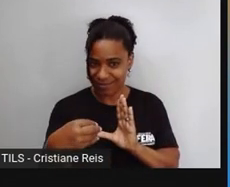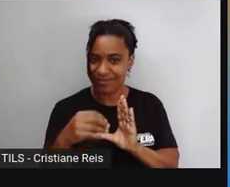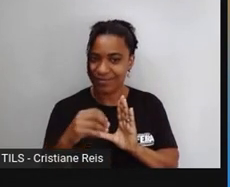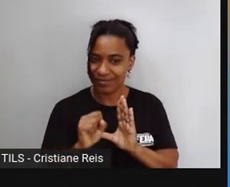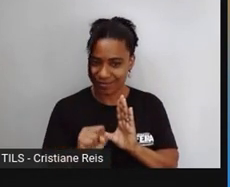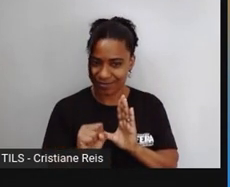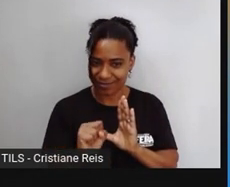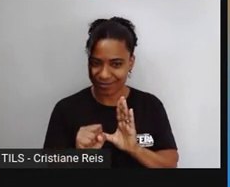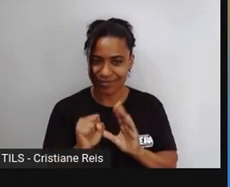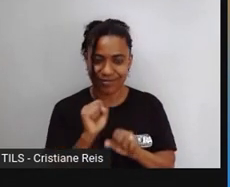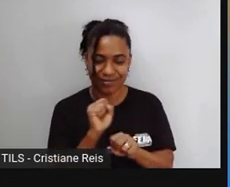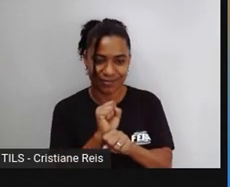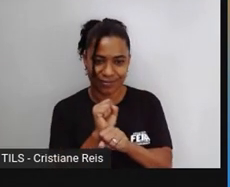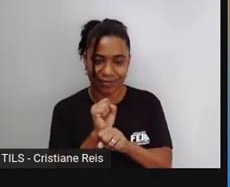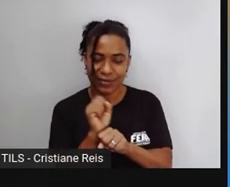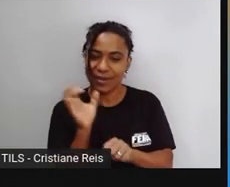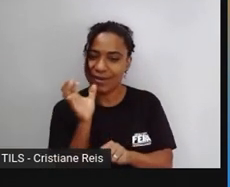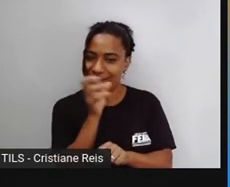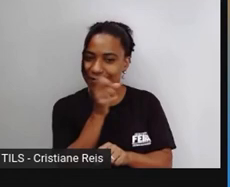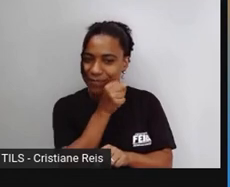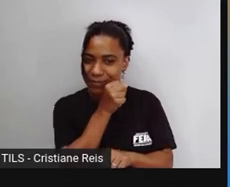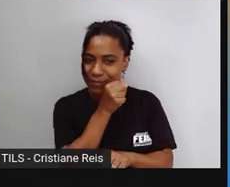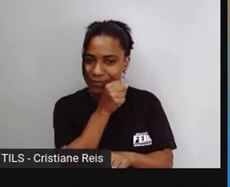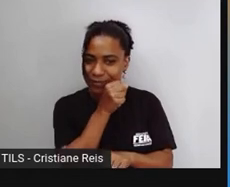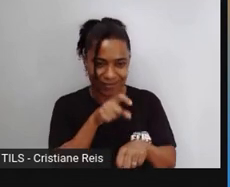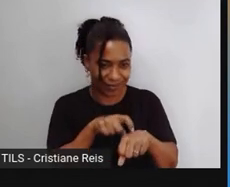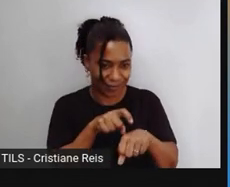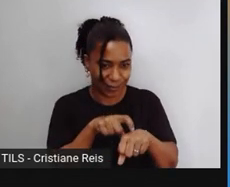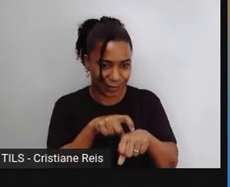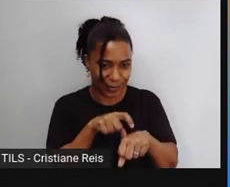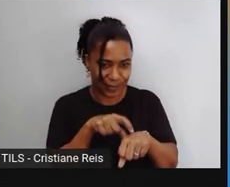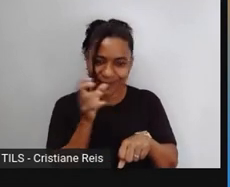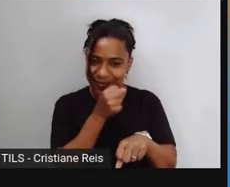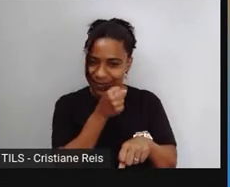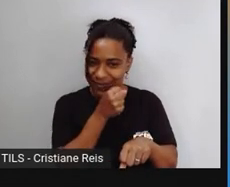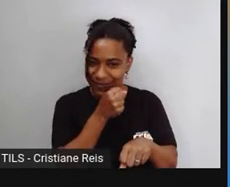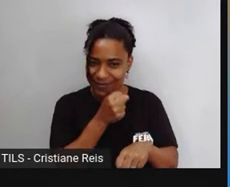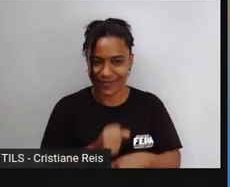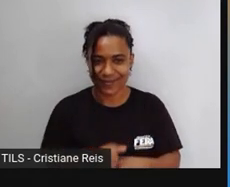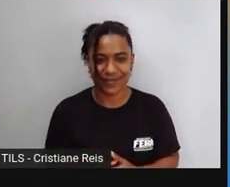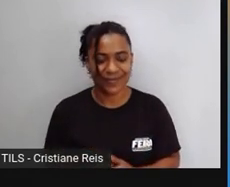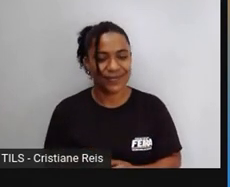fazerem essa atividade. Rapidinho, ok, students? Let's go!